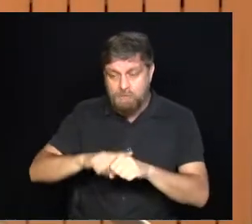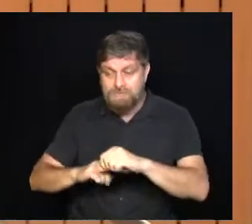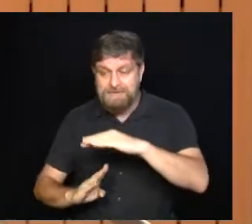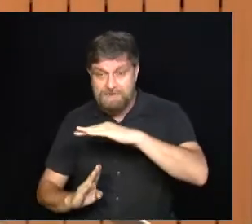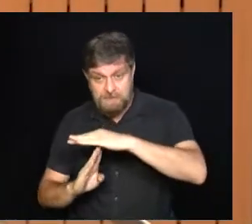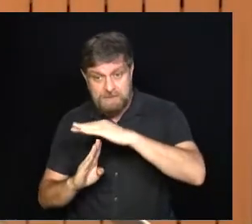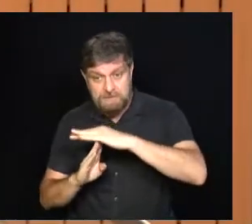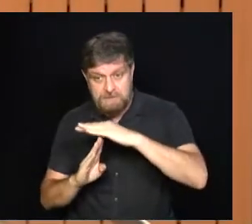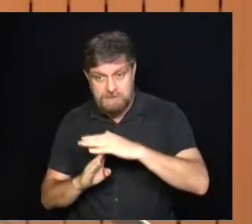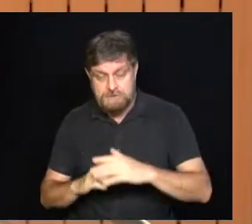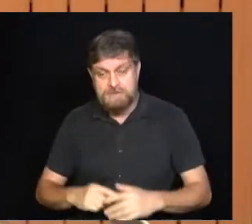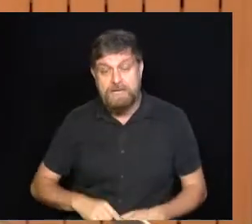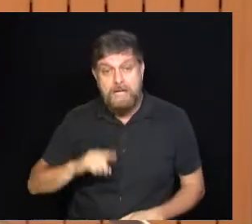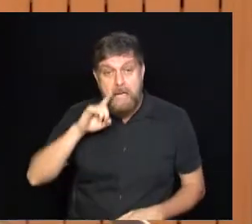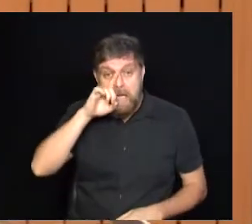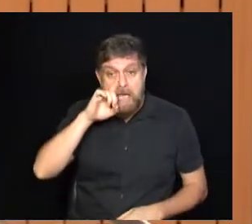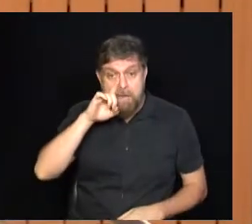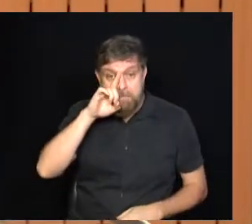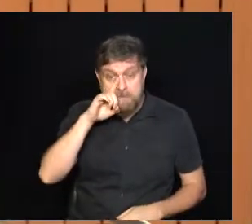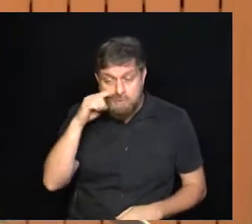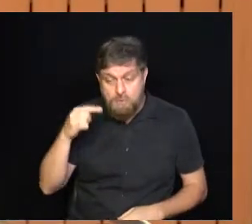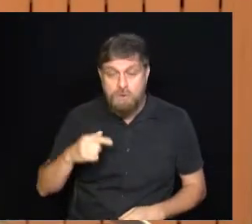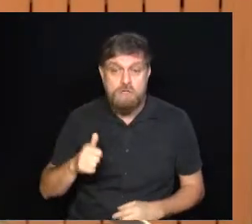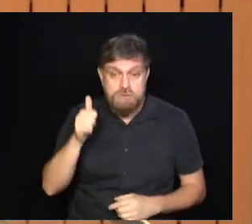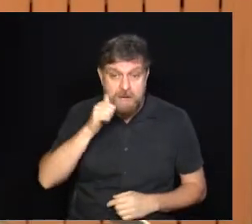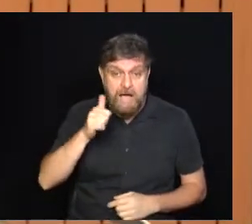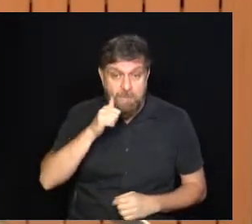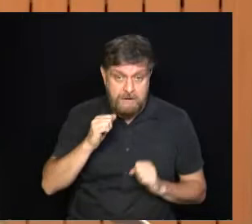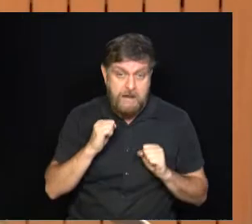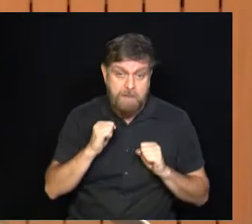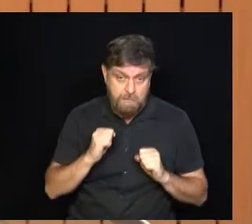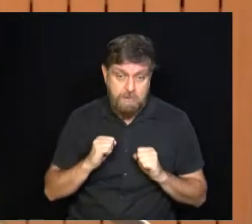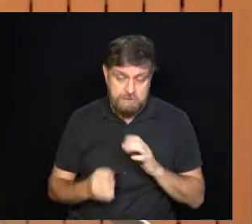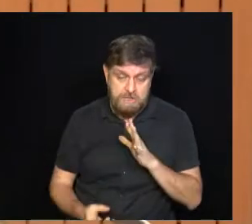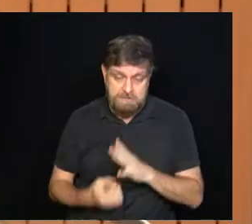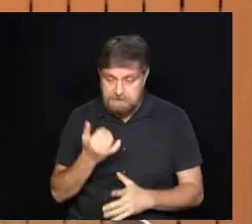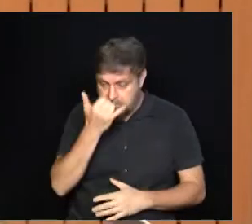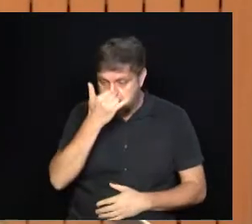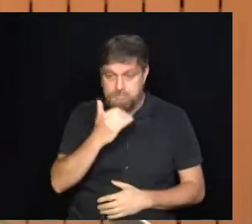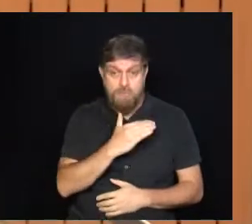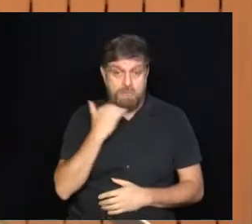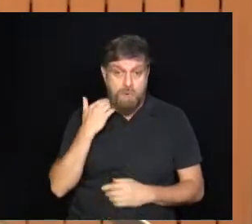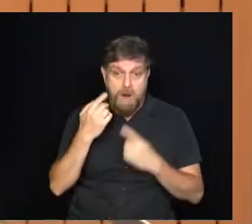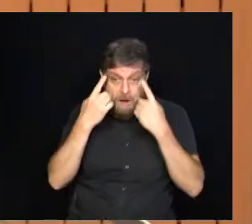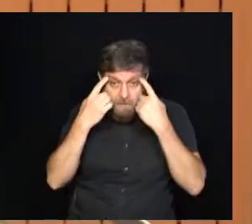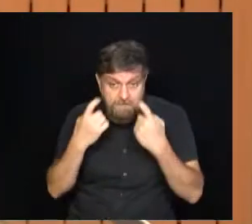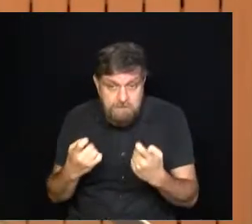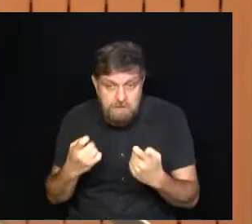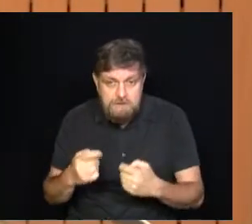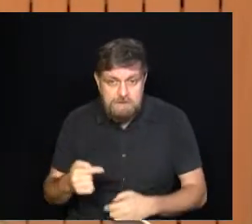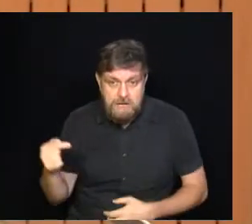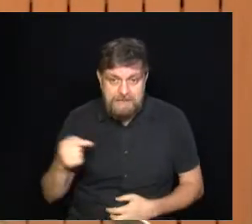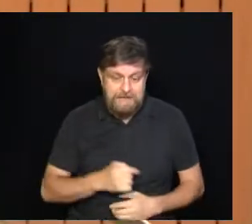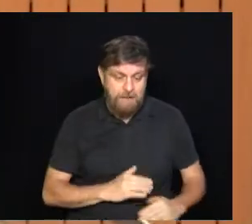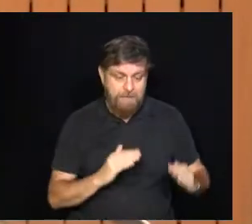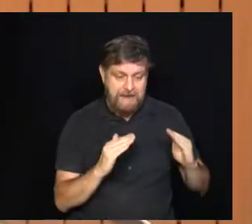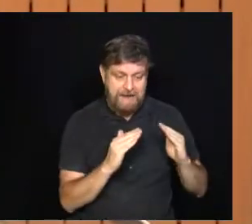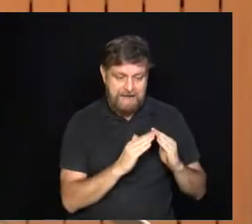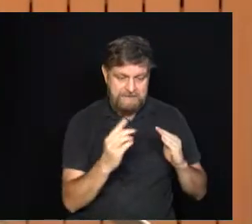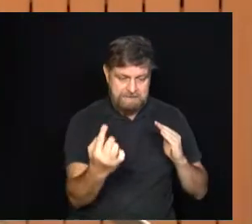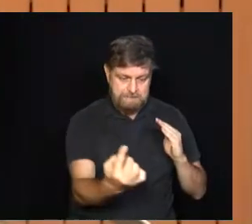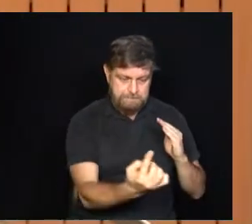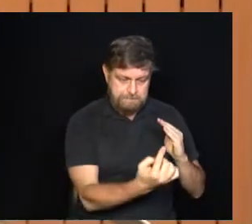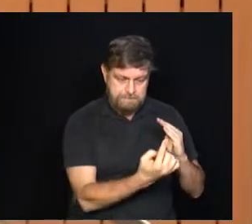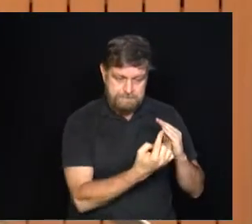risco pessoal e social que ela está submetida a partir da violência, e nesse abrigo, né, que é um